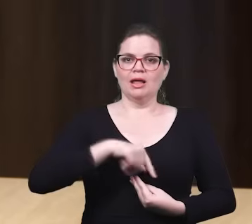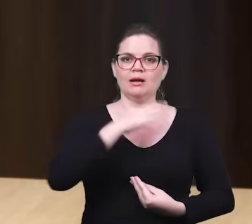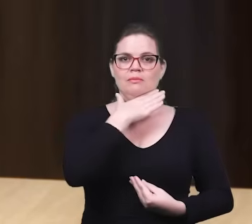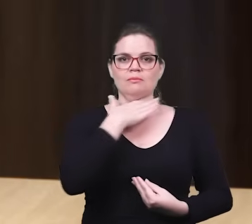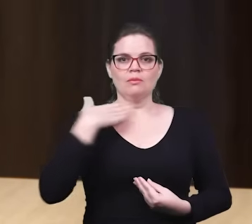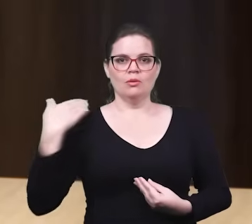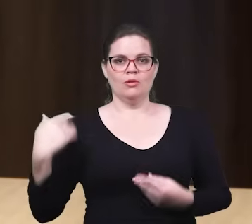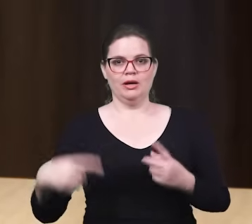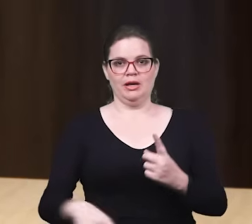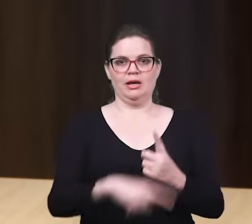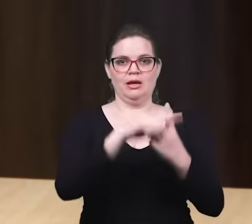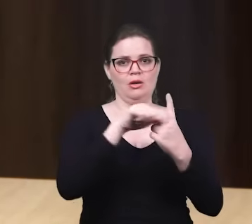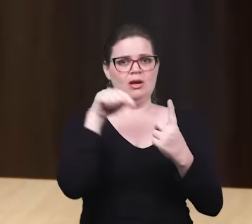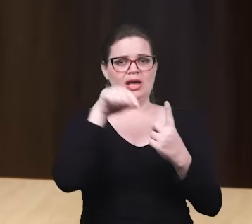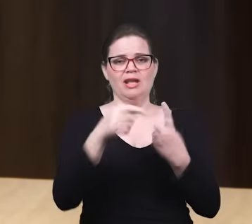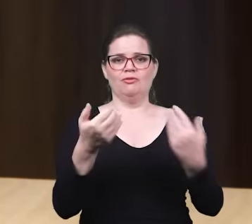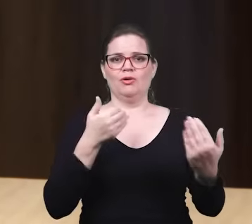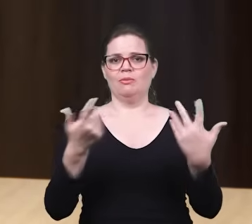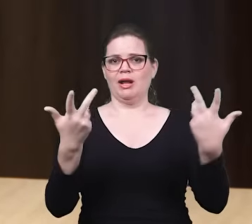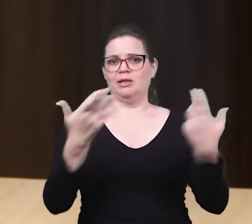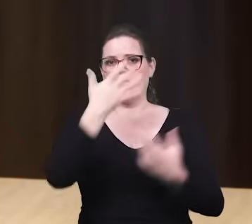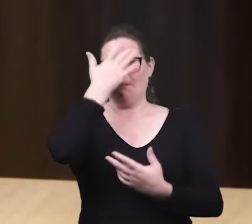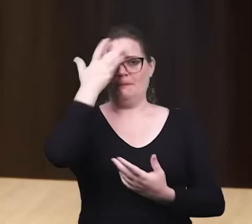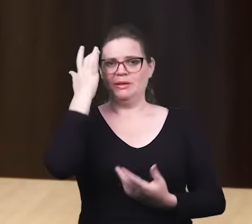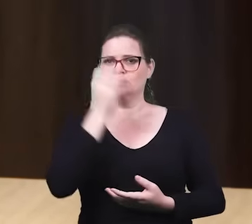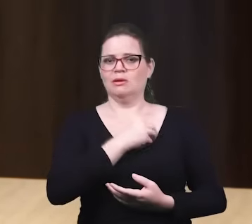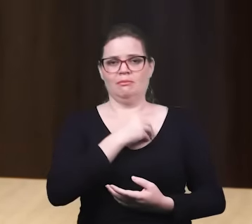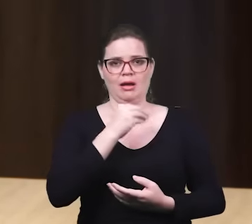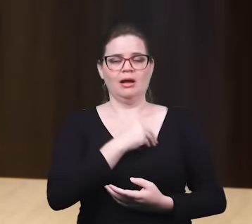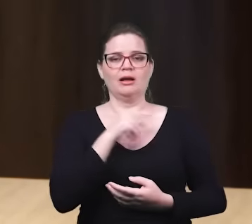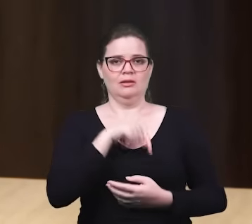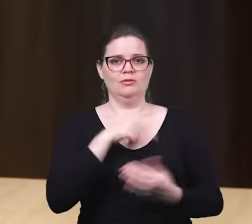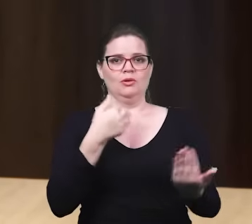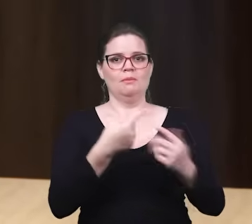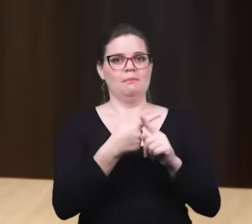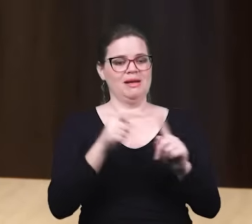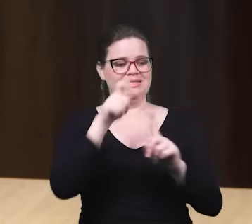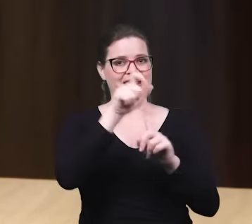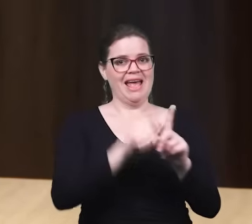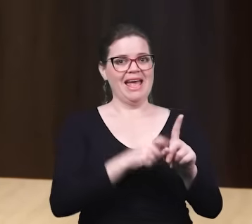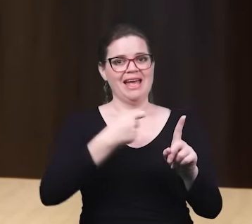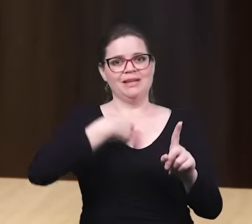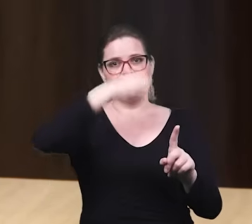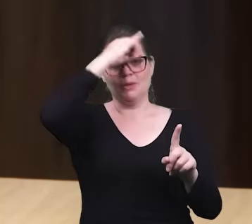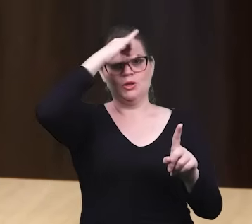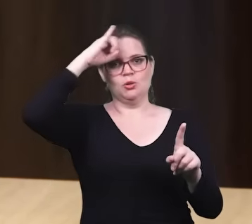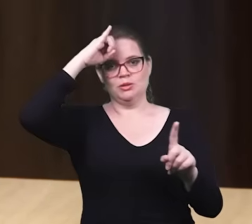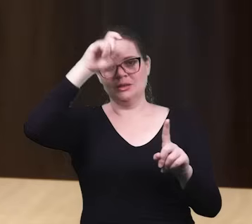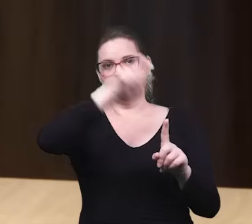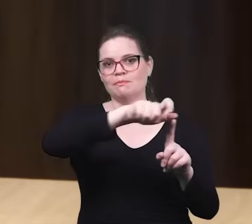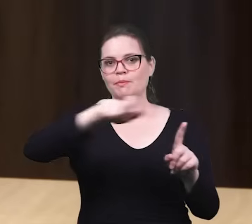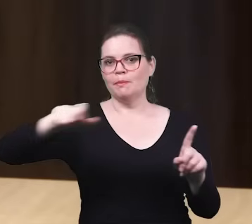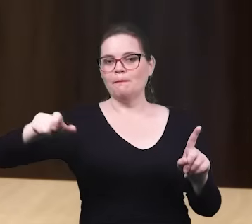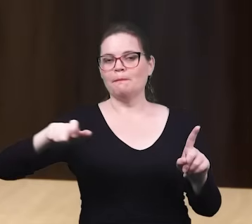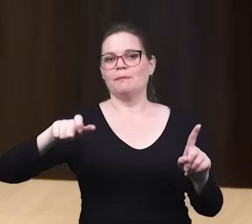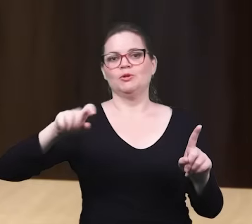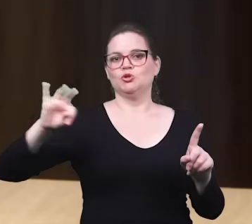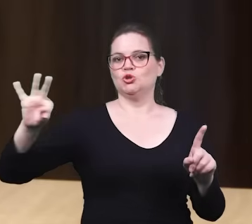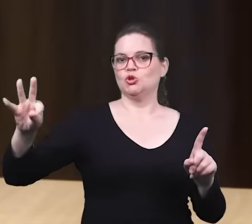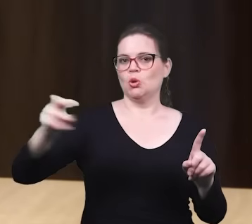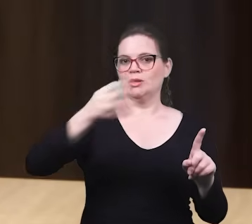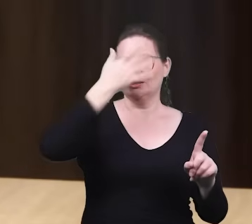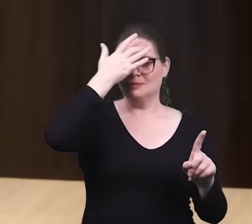contado com os transgressores. E olha só o que diz a última parte do verso. Mas ele levou sobre si o pecado de muitos e